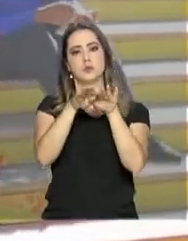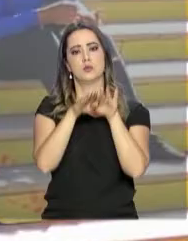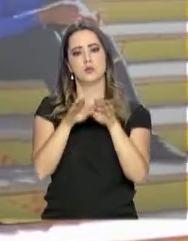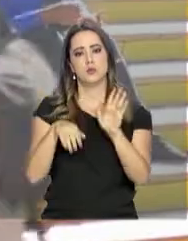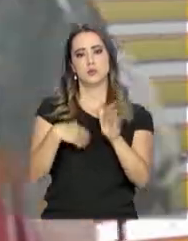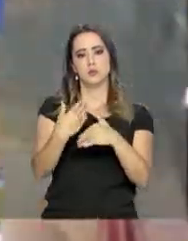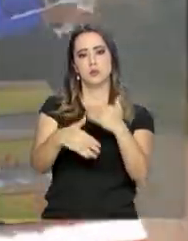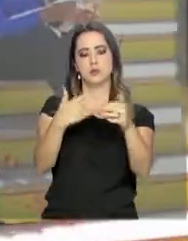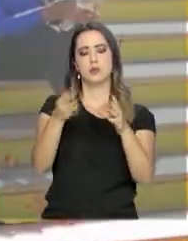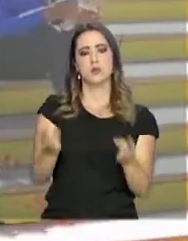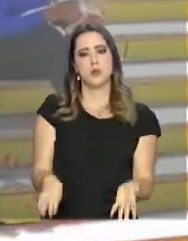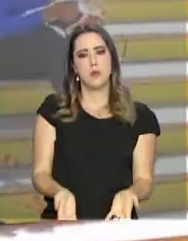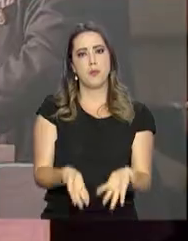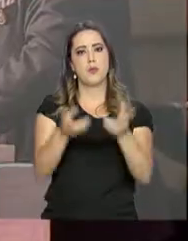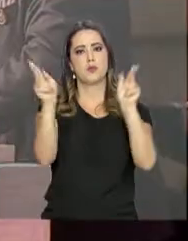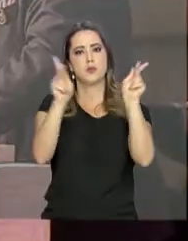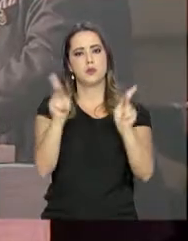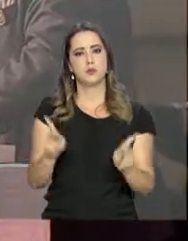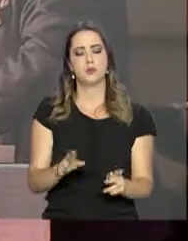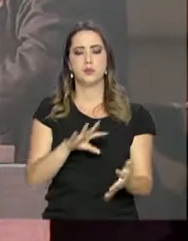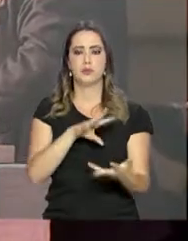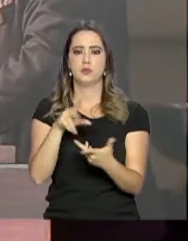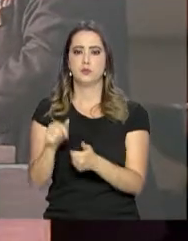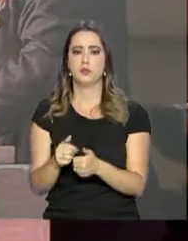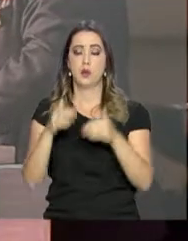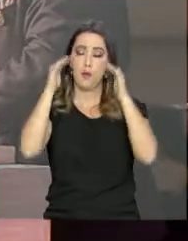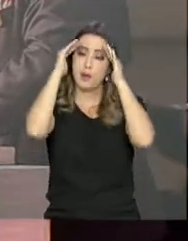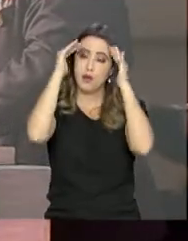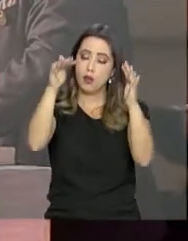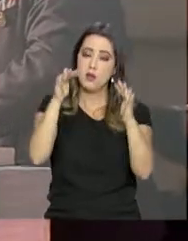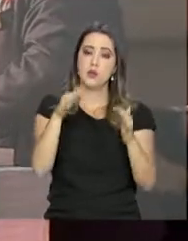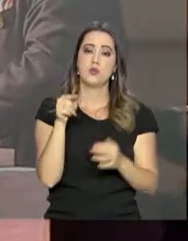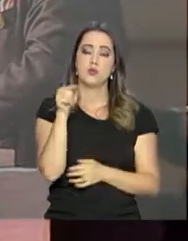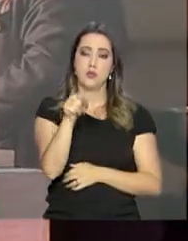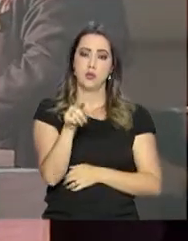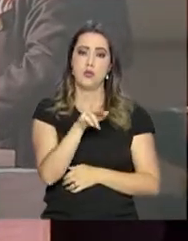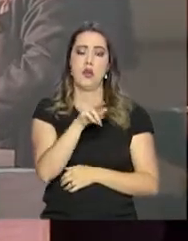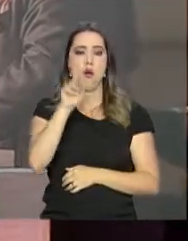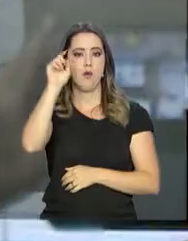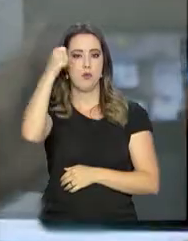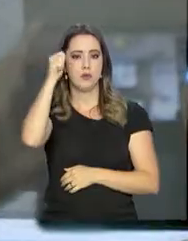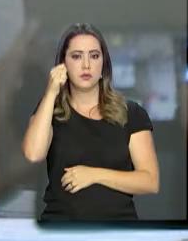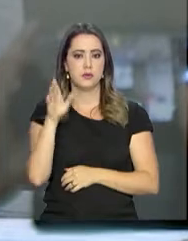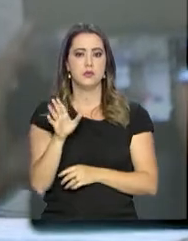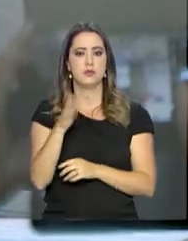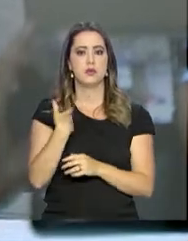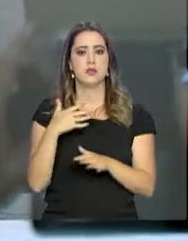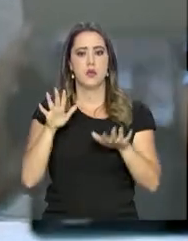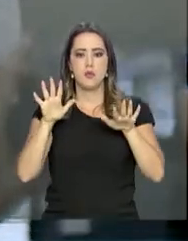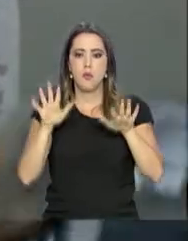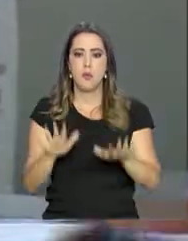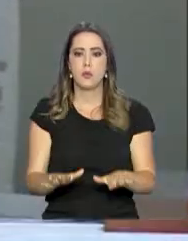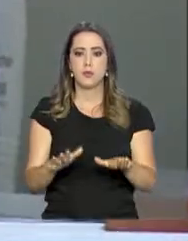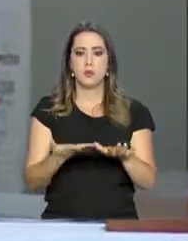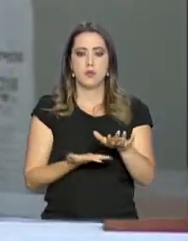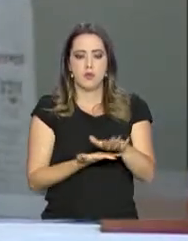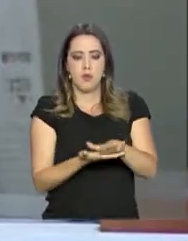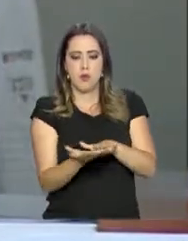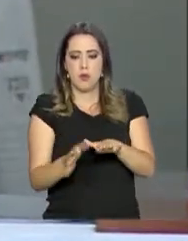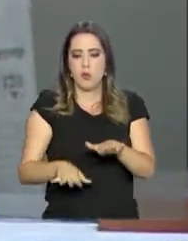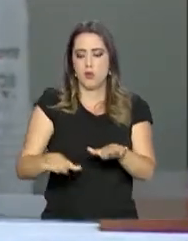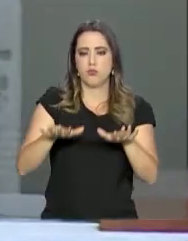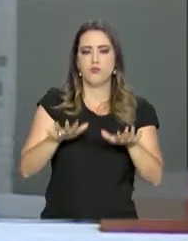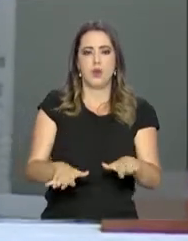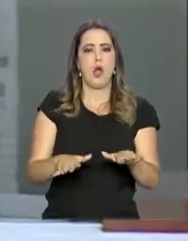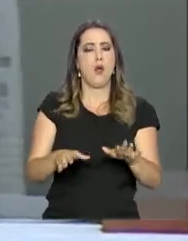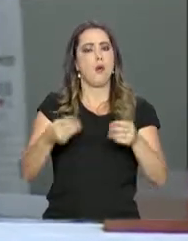a promoção da paz no mundo. Entre as homenagens a Mandela, os presidentes imprimiram as mãos em blocos de concreto, como forma de deixar